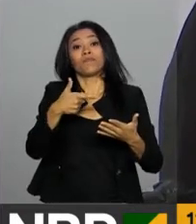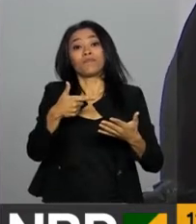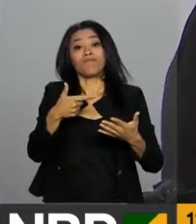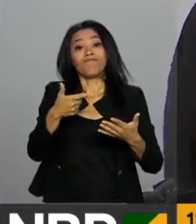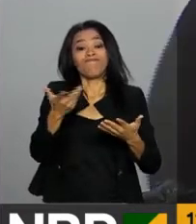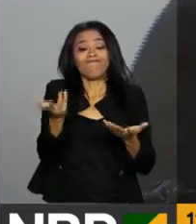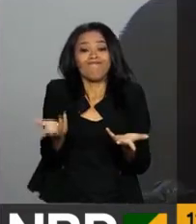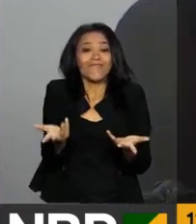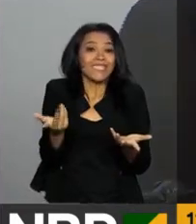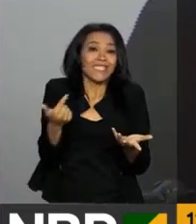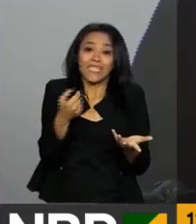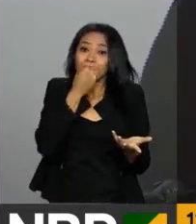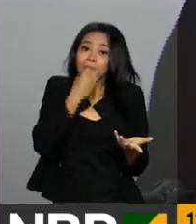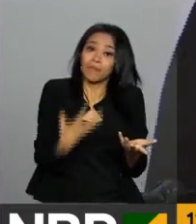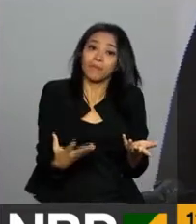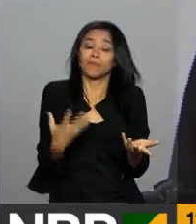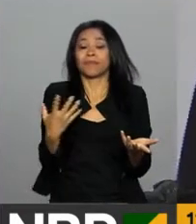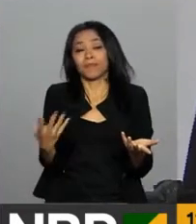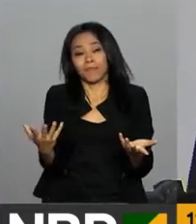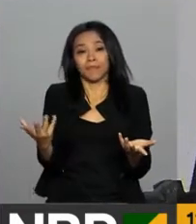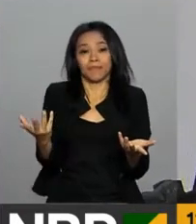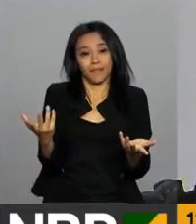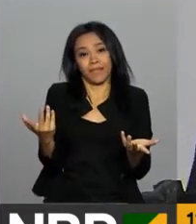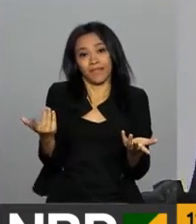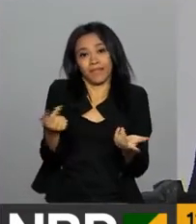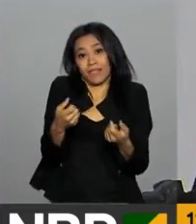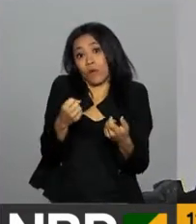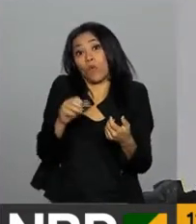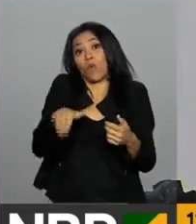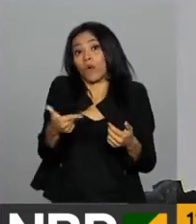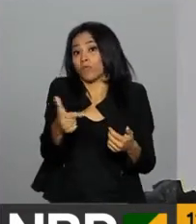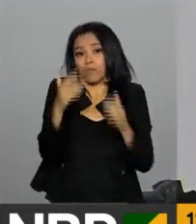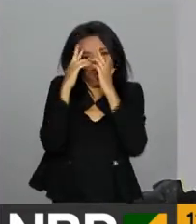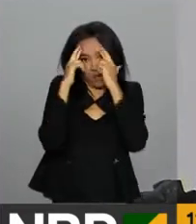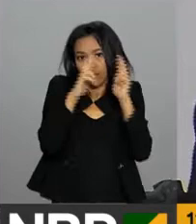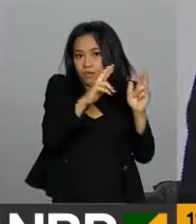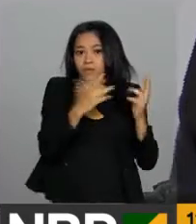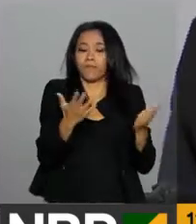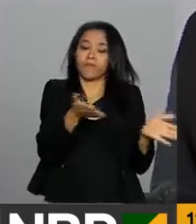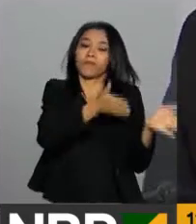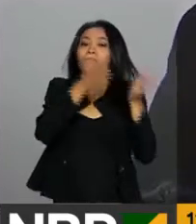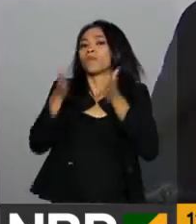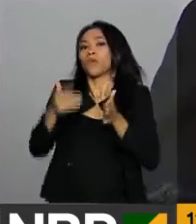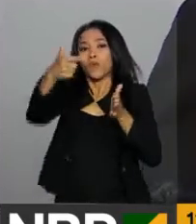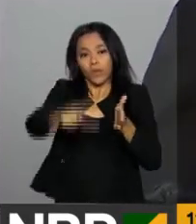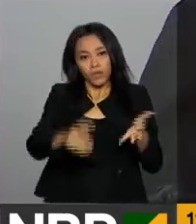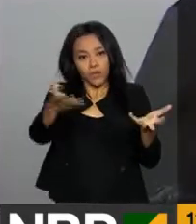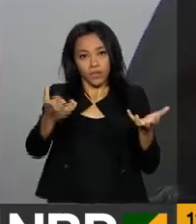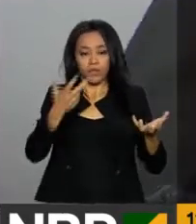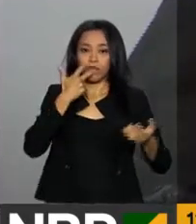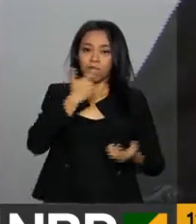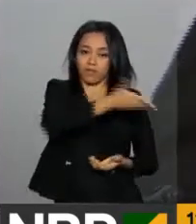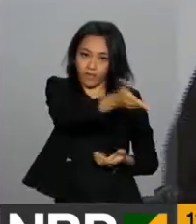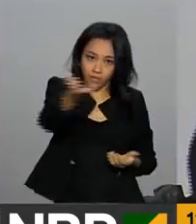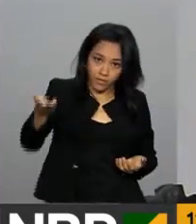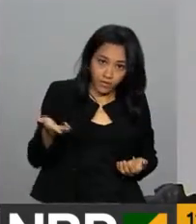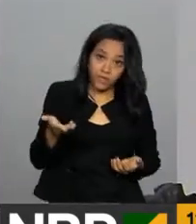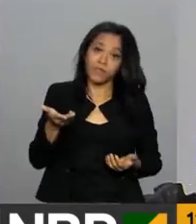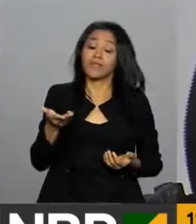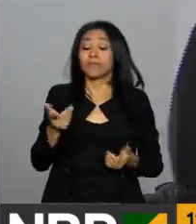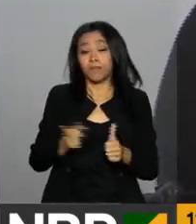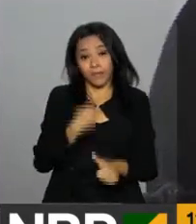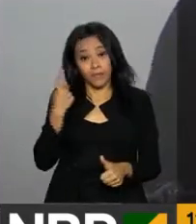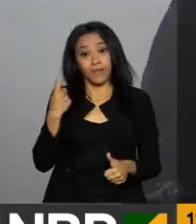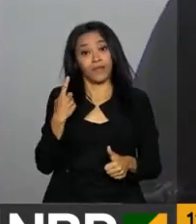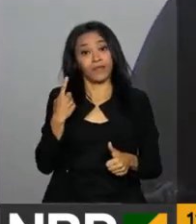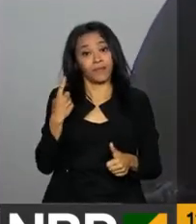autoridade que não é útil para o país mas eu quero mais uma vez dizer que primeiro quero reiterar